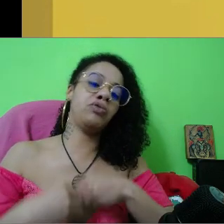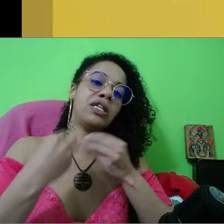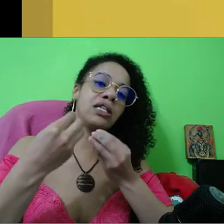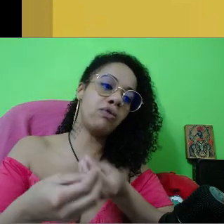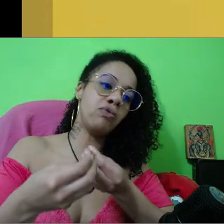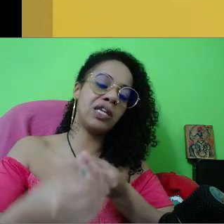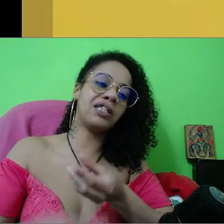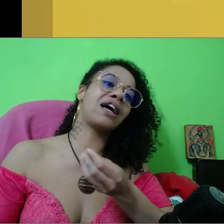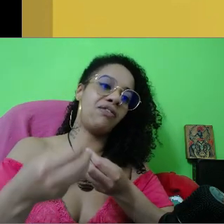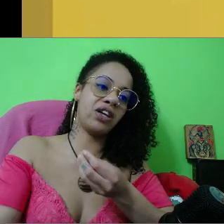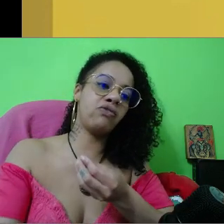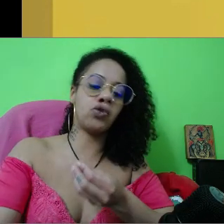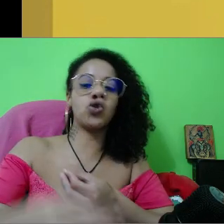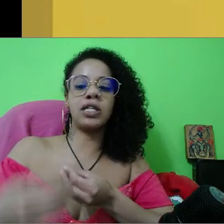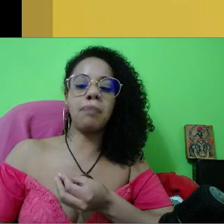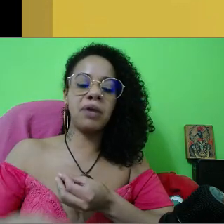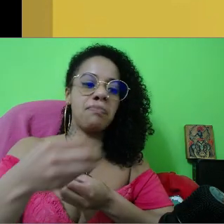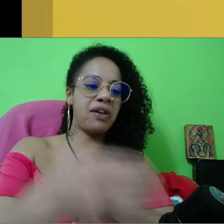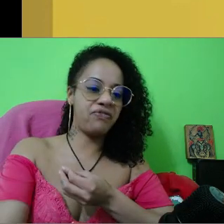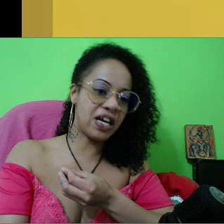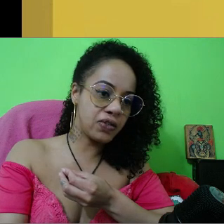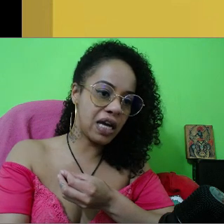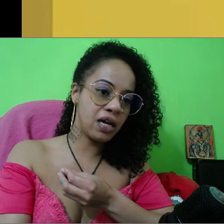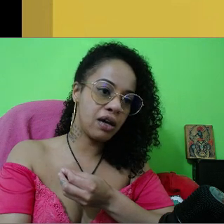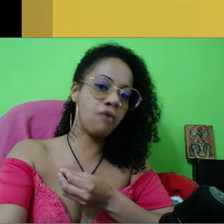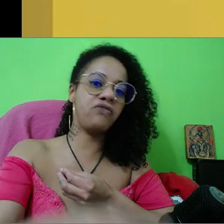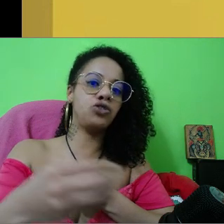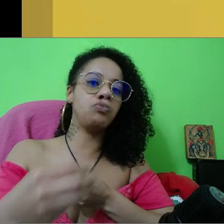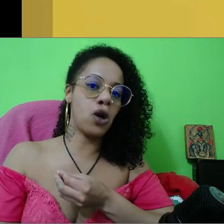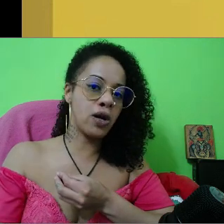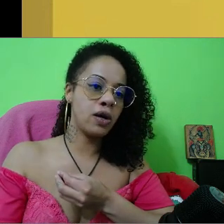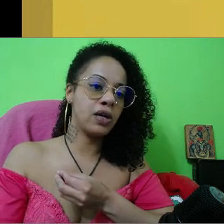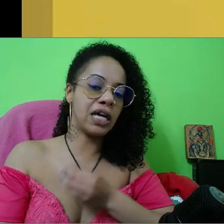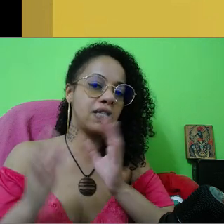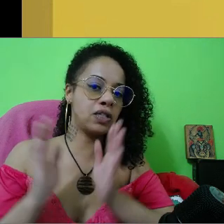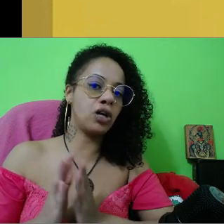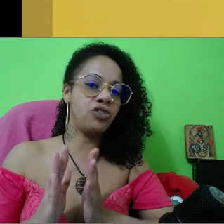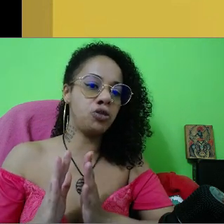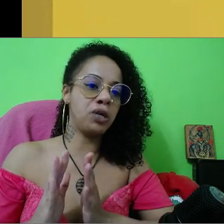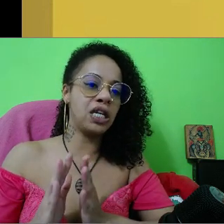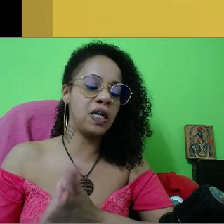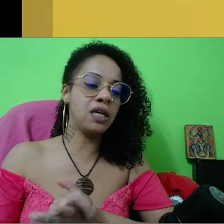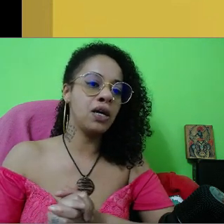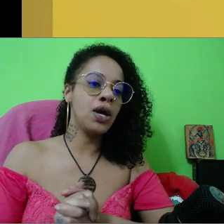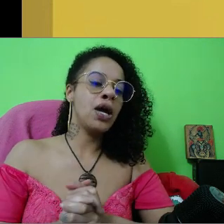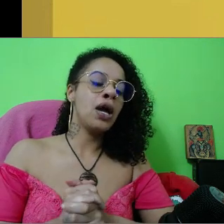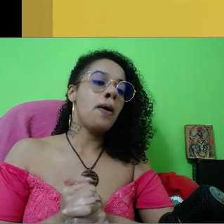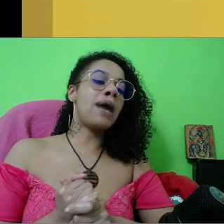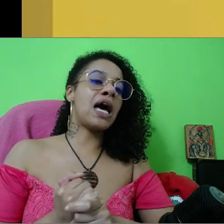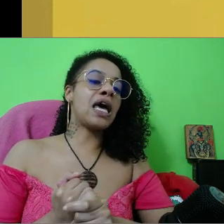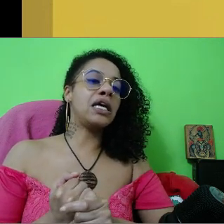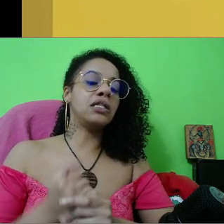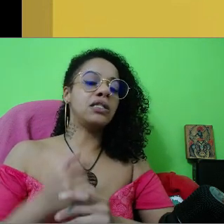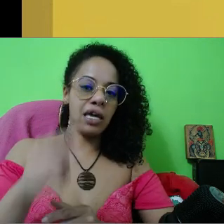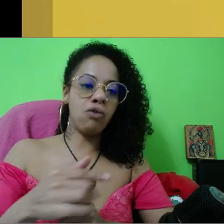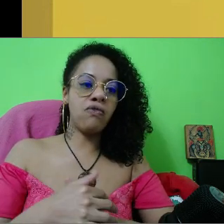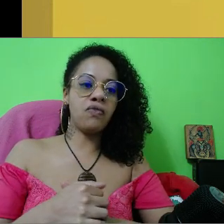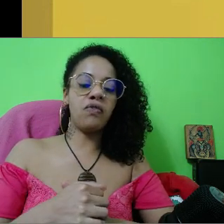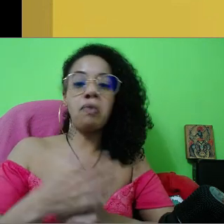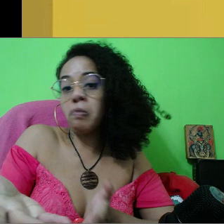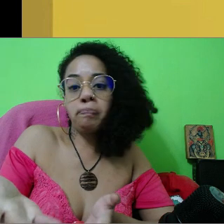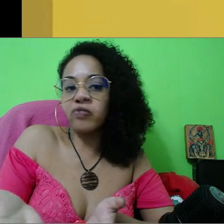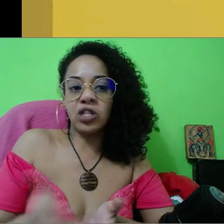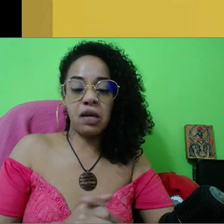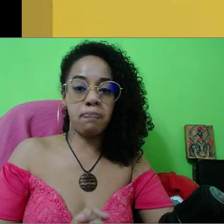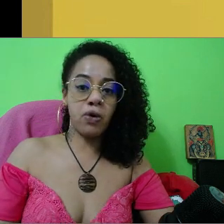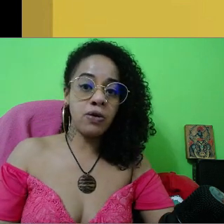se não entendeu o que tá gravado eu vou cortar porque é mais fácil né é um vídeo menor né que vocês gostam de vídeo pequenininho mas aí